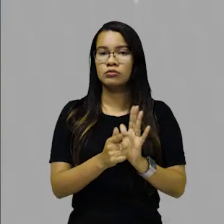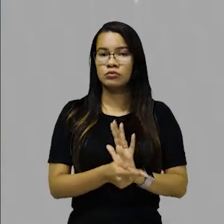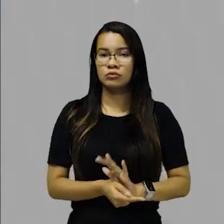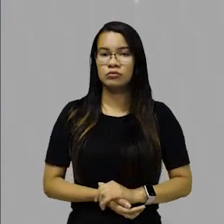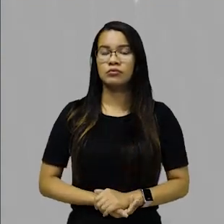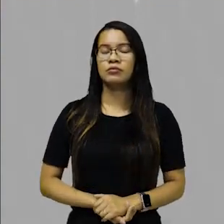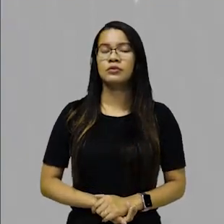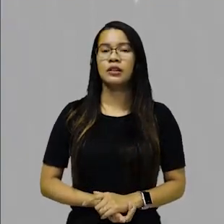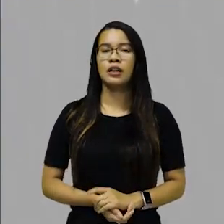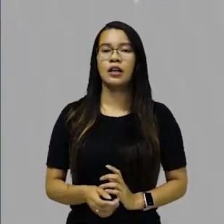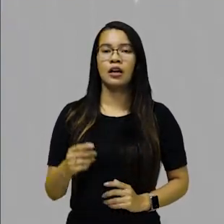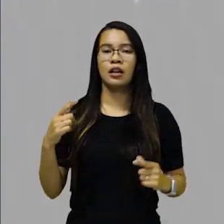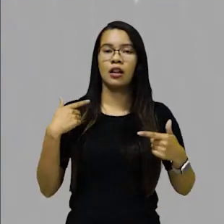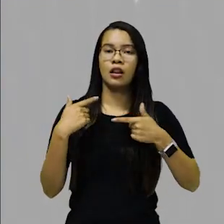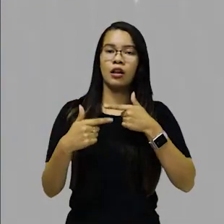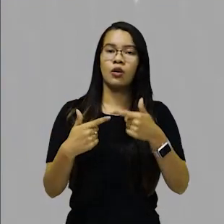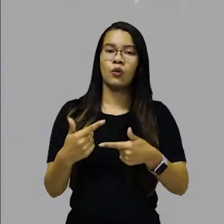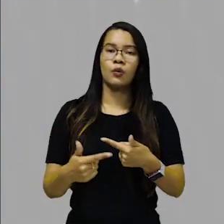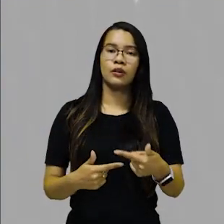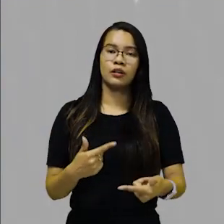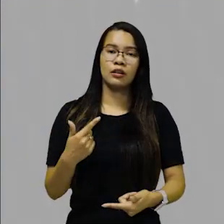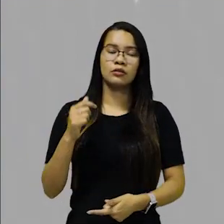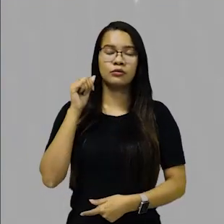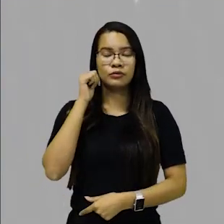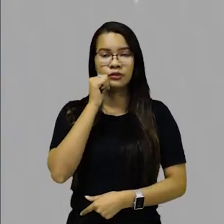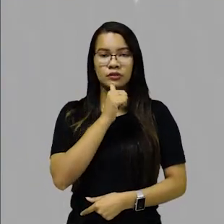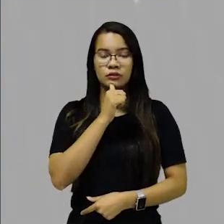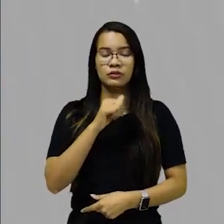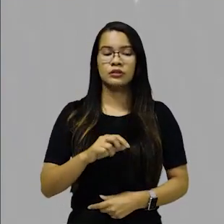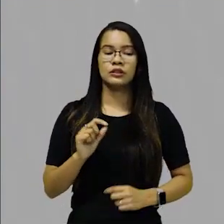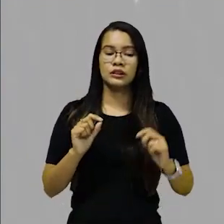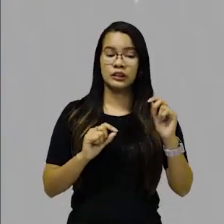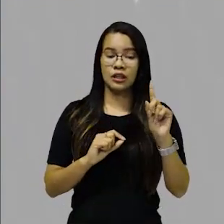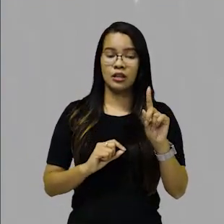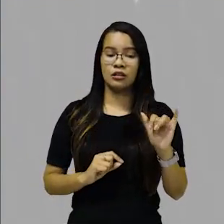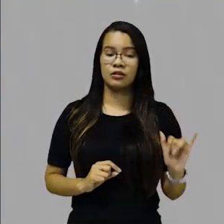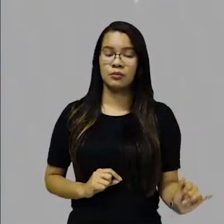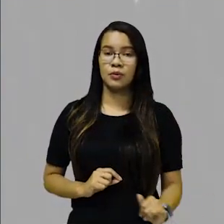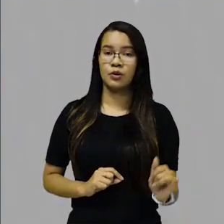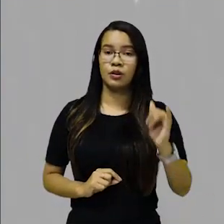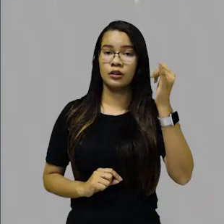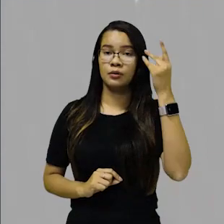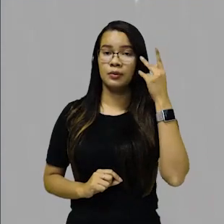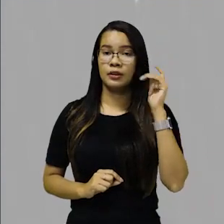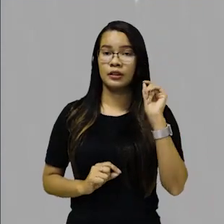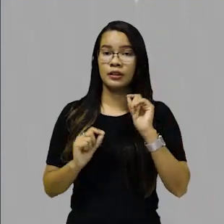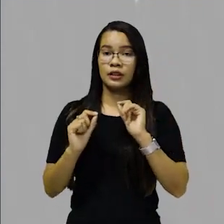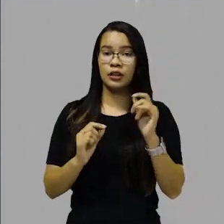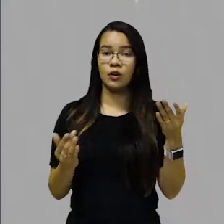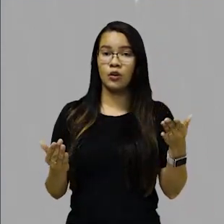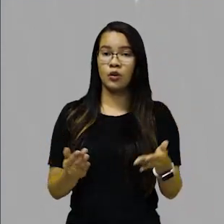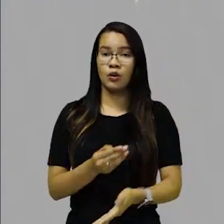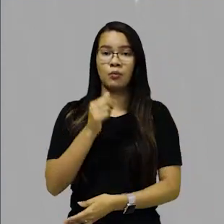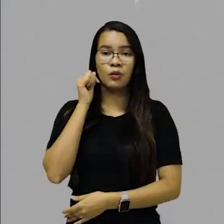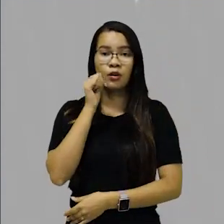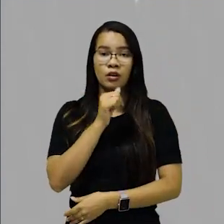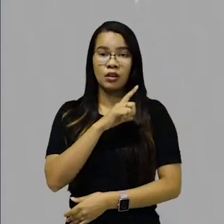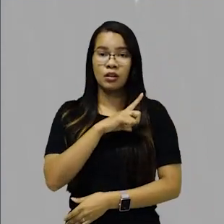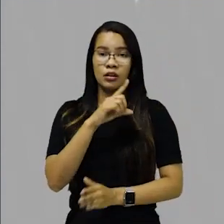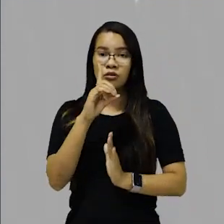do gênero, é a luta do feminismo. Que foi muito importante para quê? Para que essa mulher hoje tivesse o direito ao